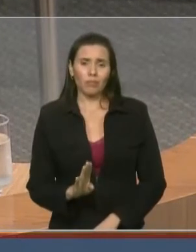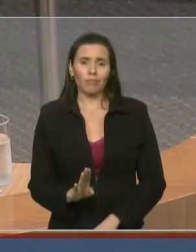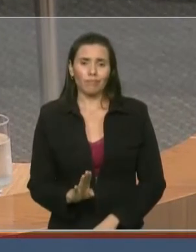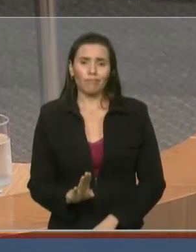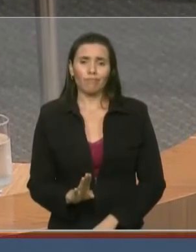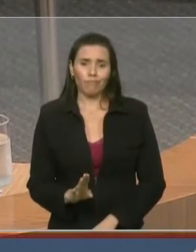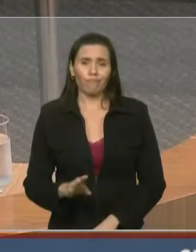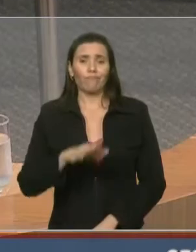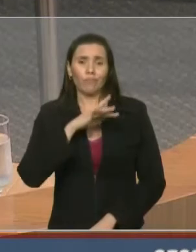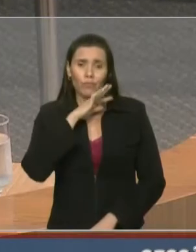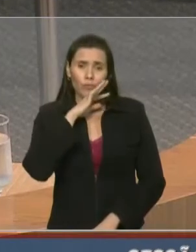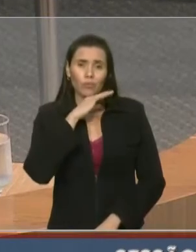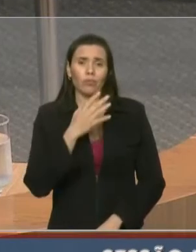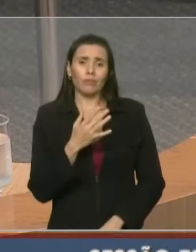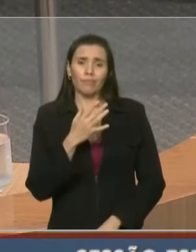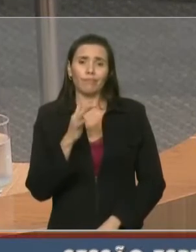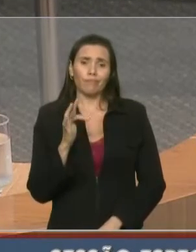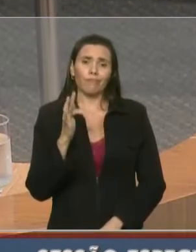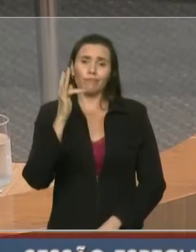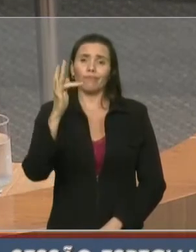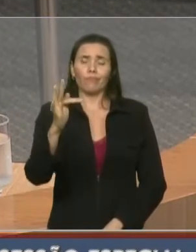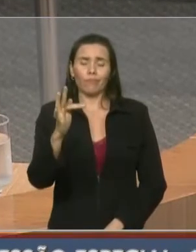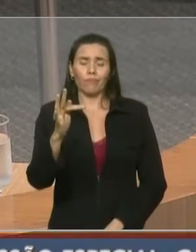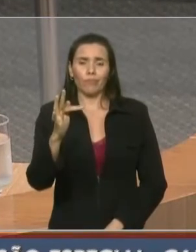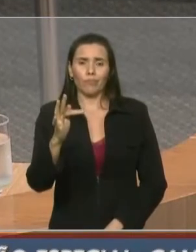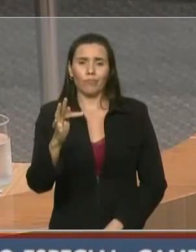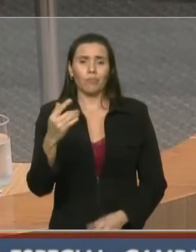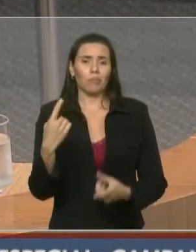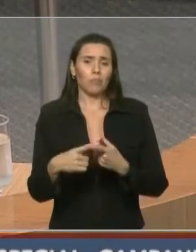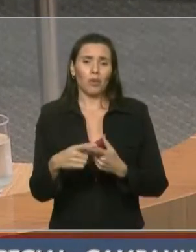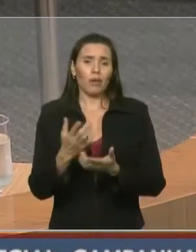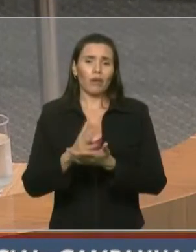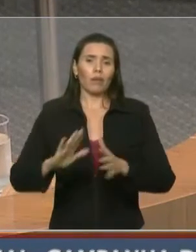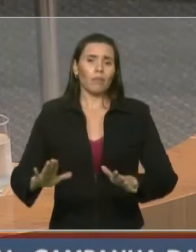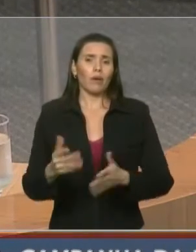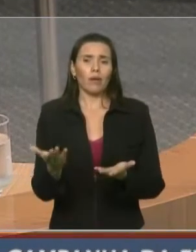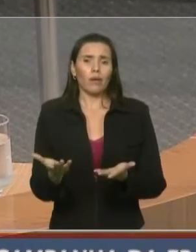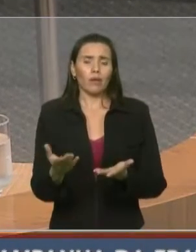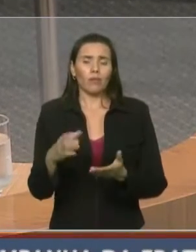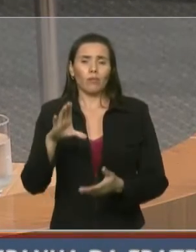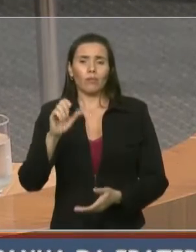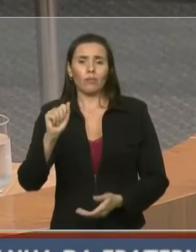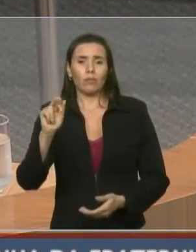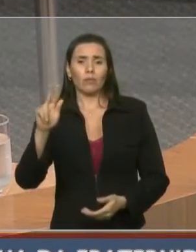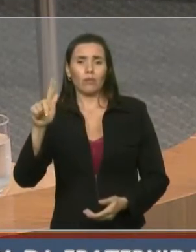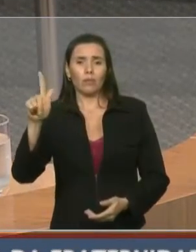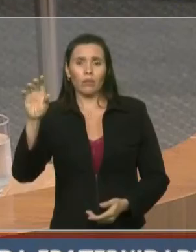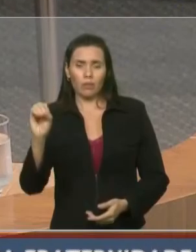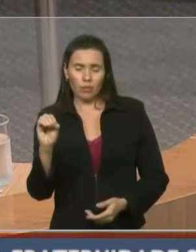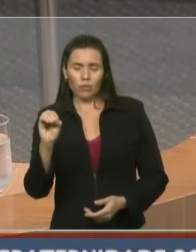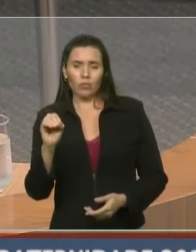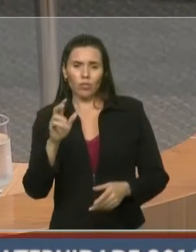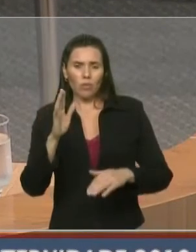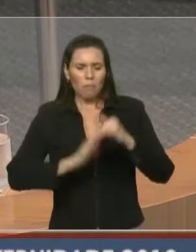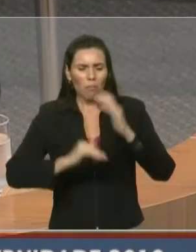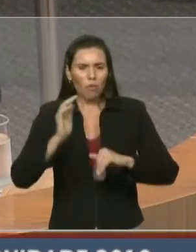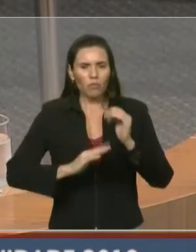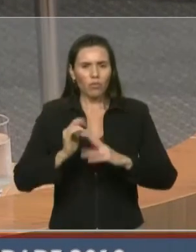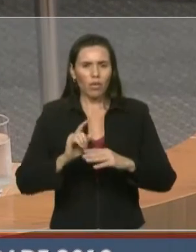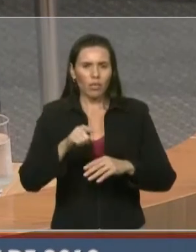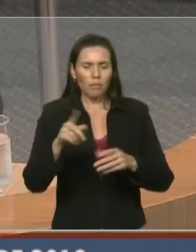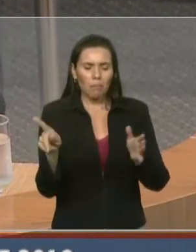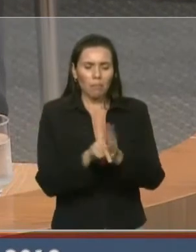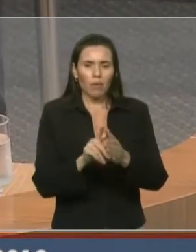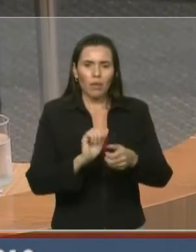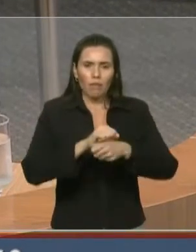mundial. E a outra questão são os investimentos em infraestrutura, porque nós todos, os senhores sabem, as senhoras sabem, em